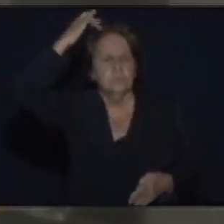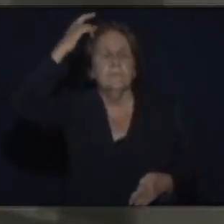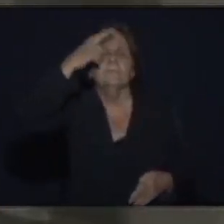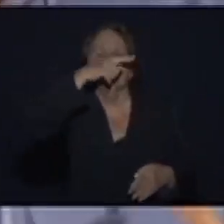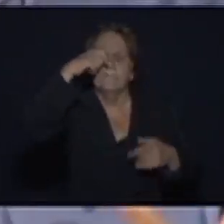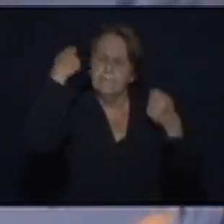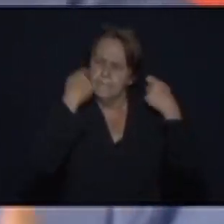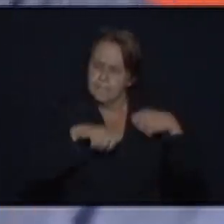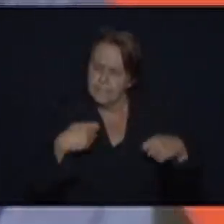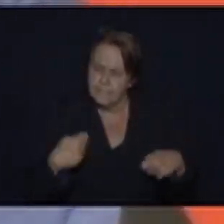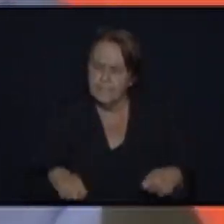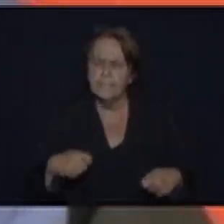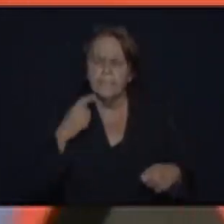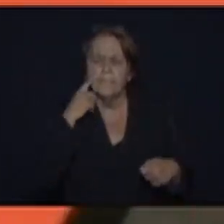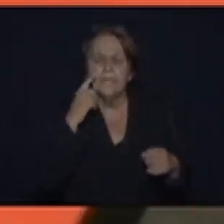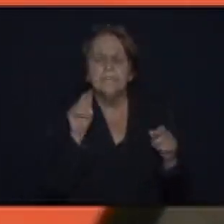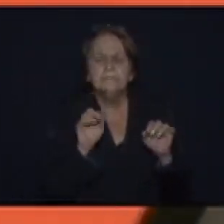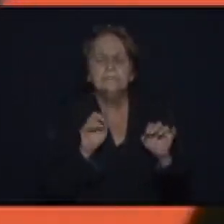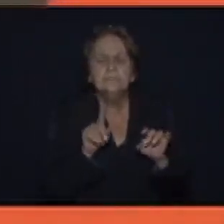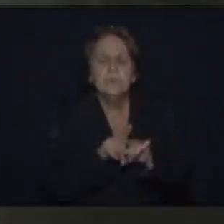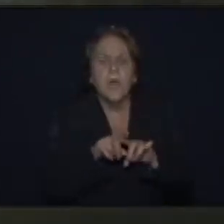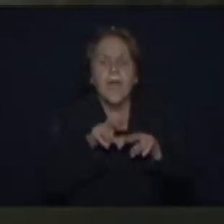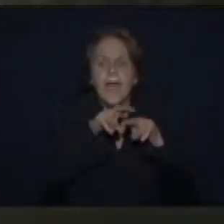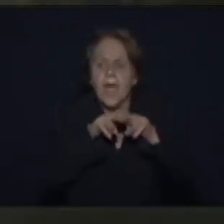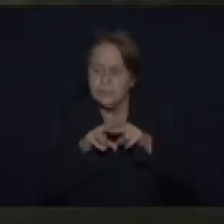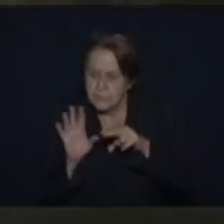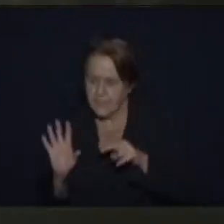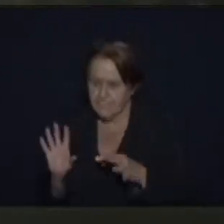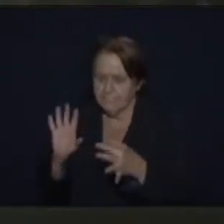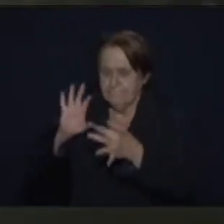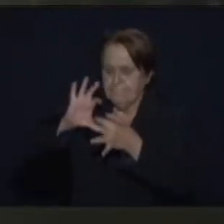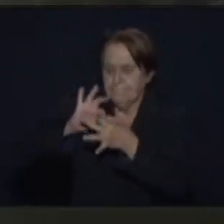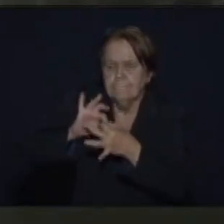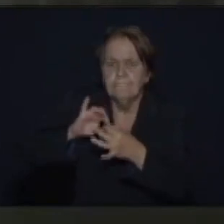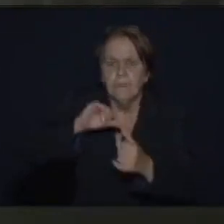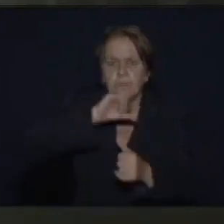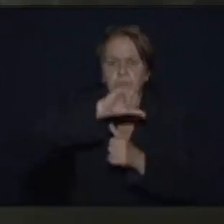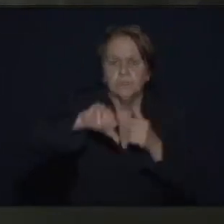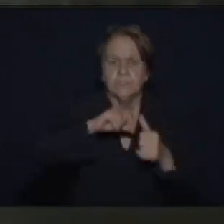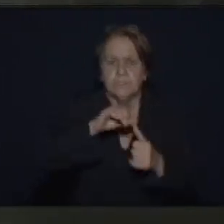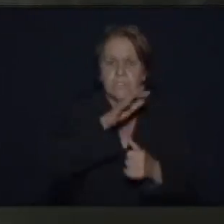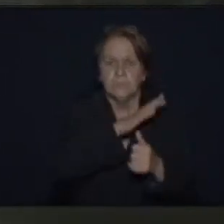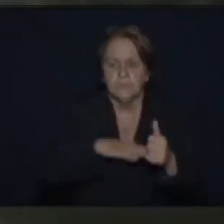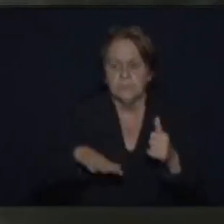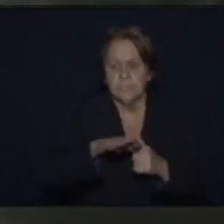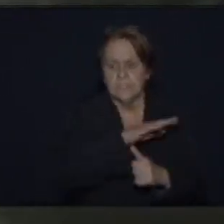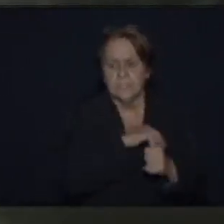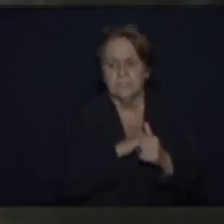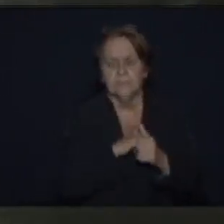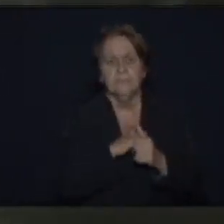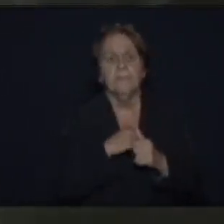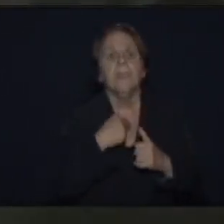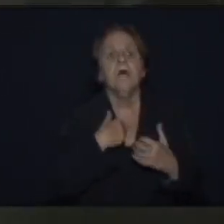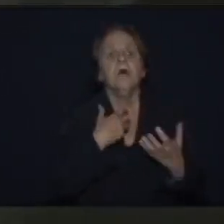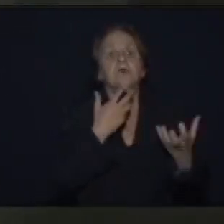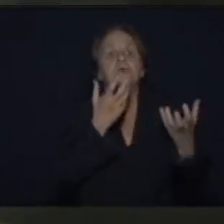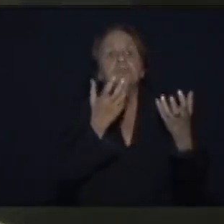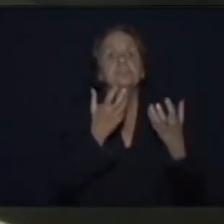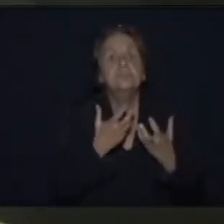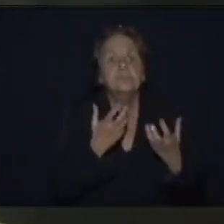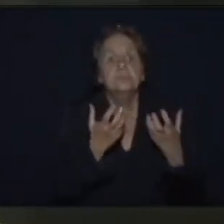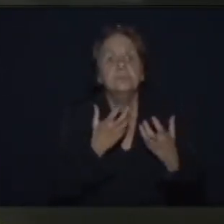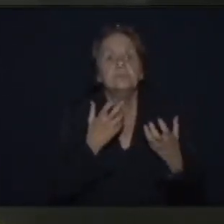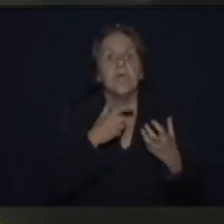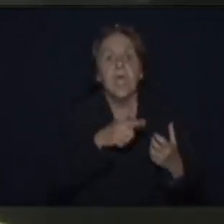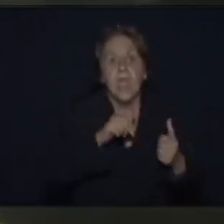ele precisa ser atrelada a uma causa importante de mudança na sociedade portanto eu espero que essas